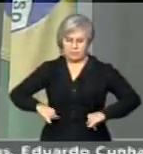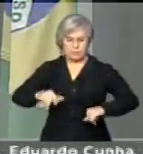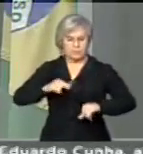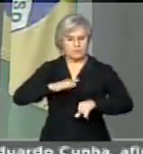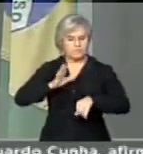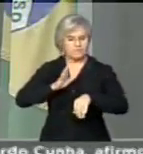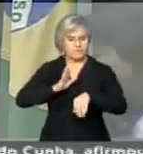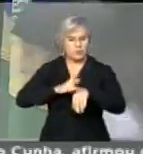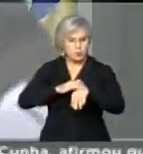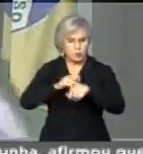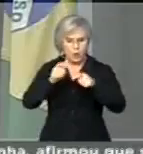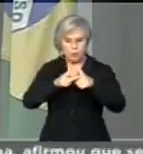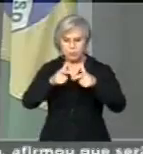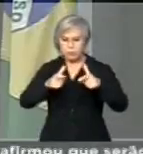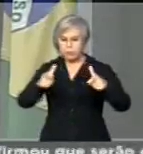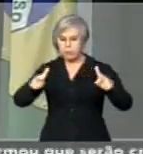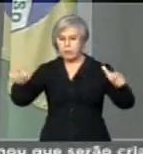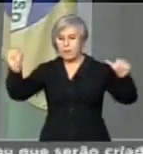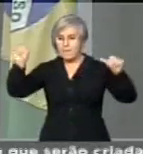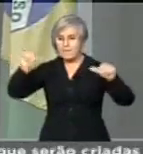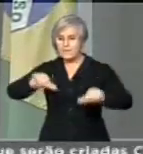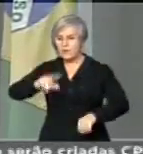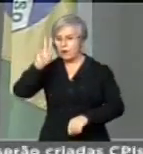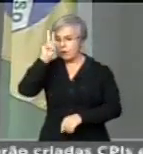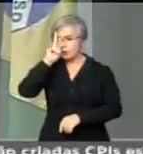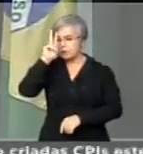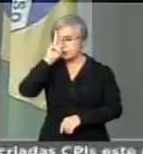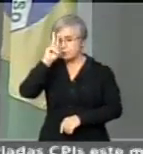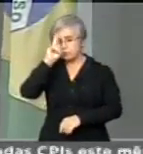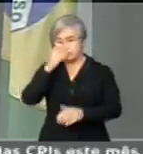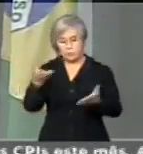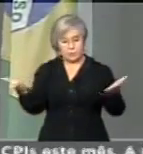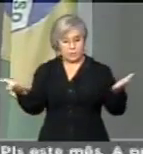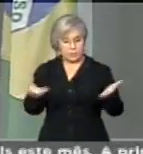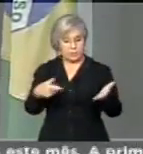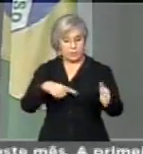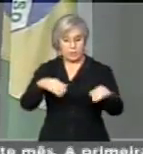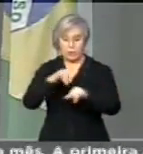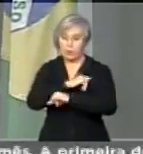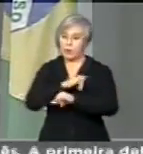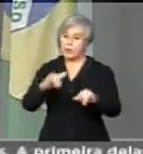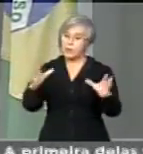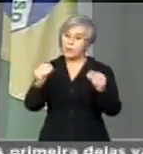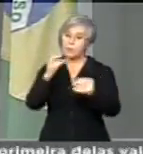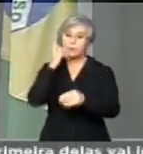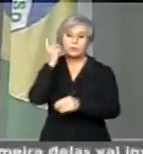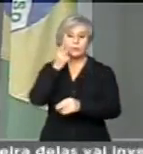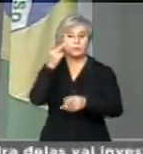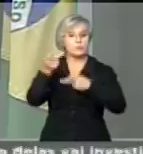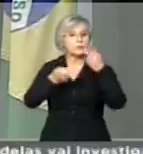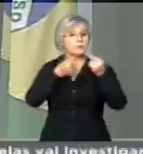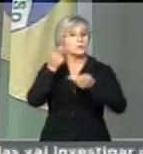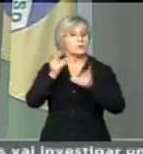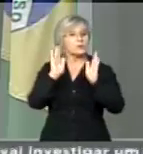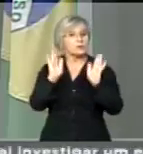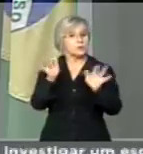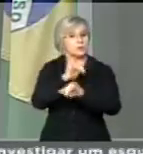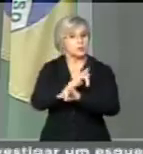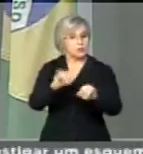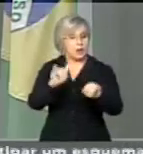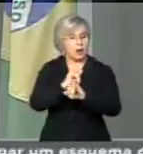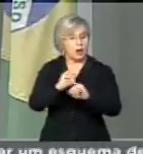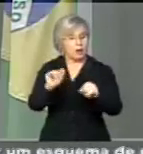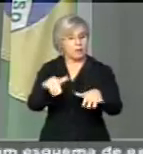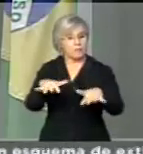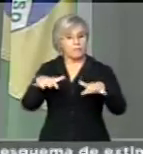mais graves da nossa história, e que aqui é alardeada por importantes parlamentares nossos do